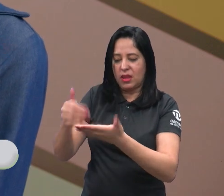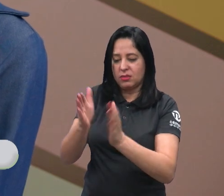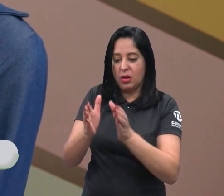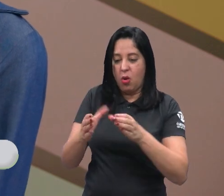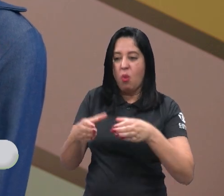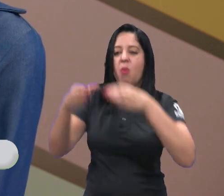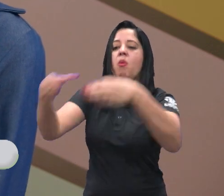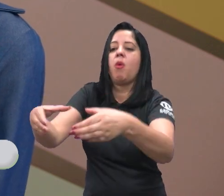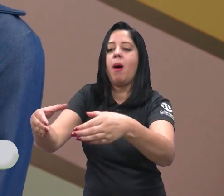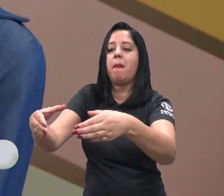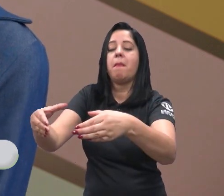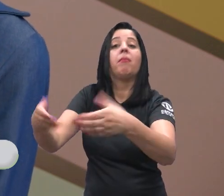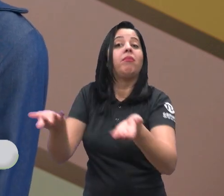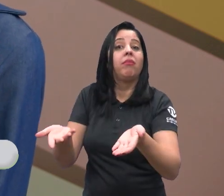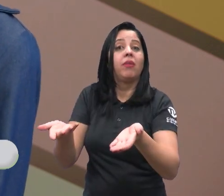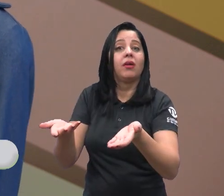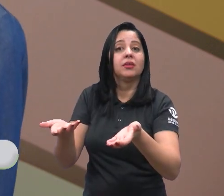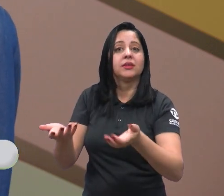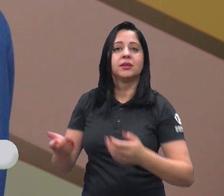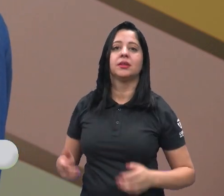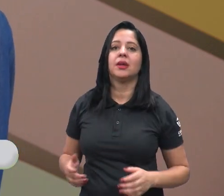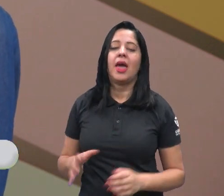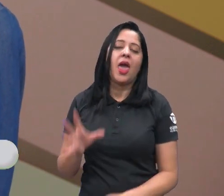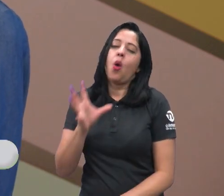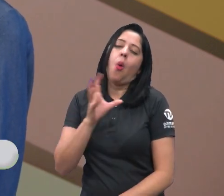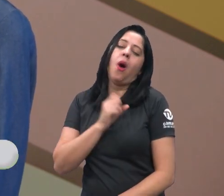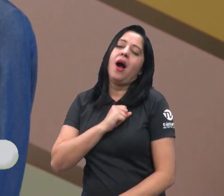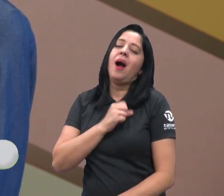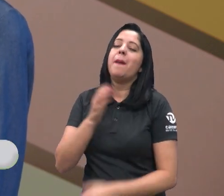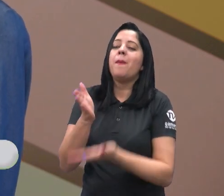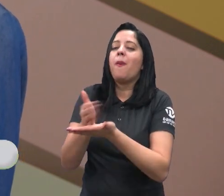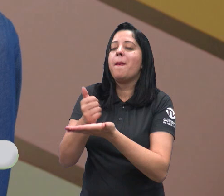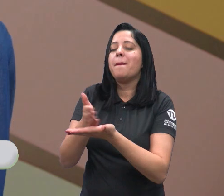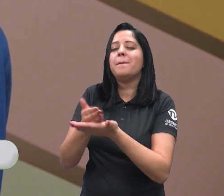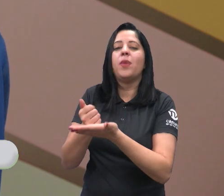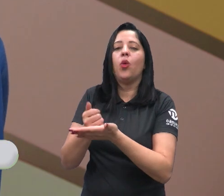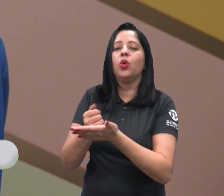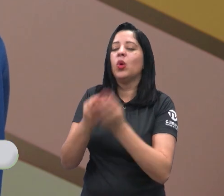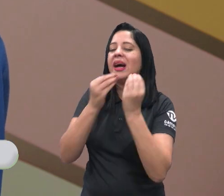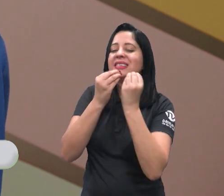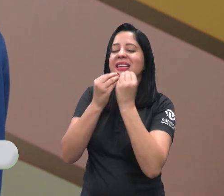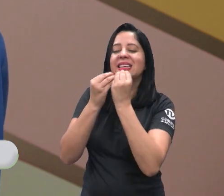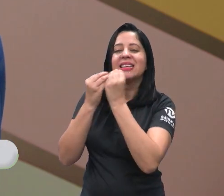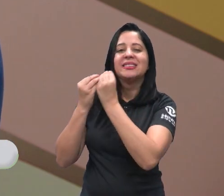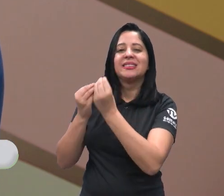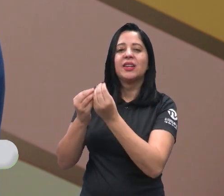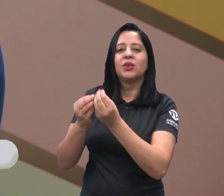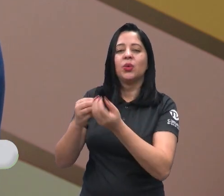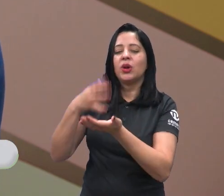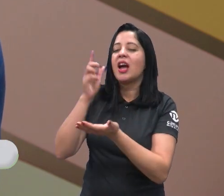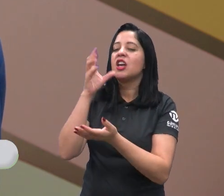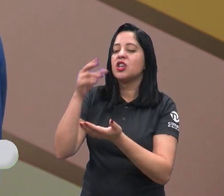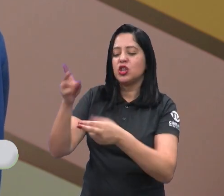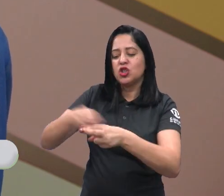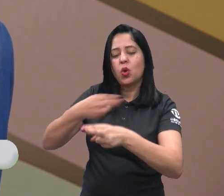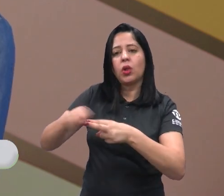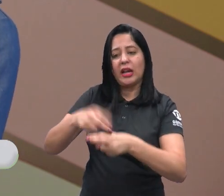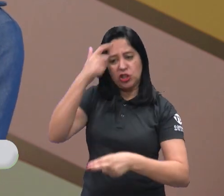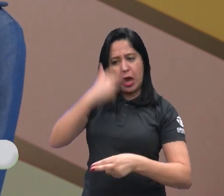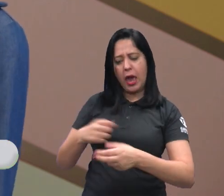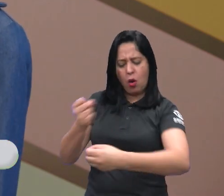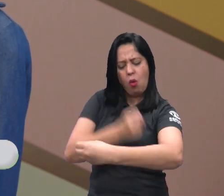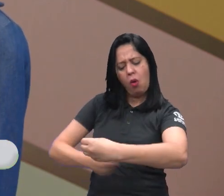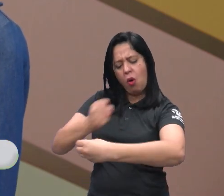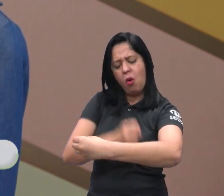casa? Né? Porque assim, eu adoro bolo de cenoura com cobertura de chocolate. Eu fiz o bolo, eu preparei. Porque quando